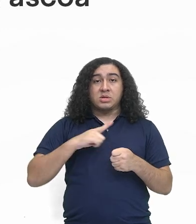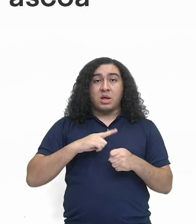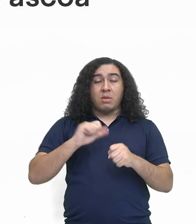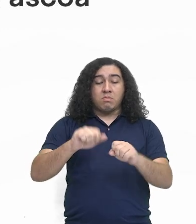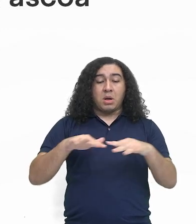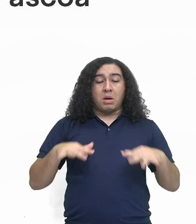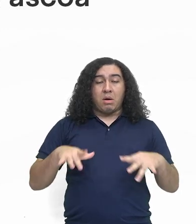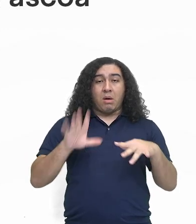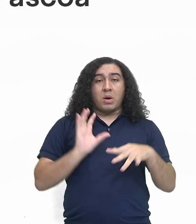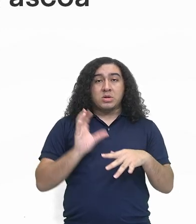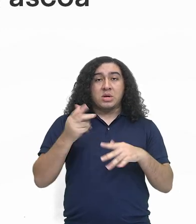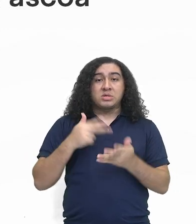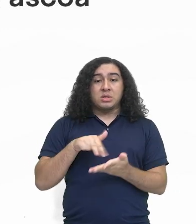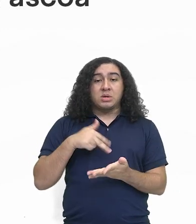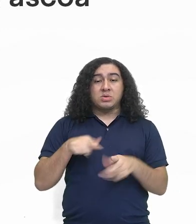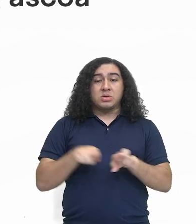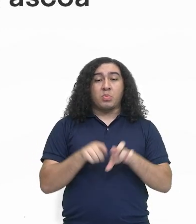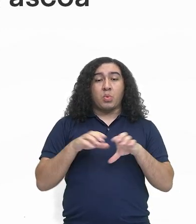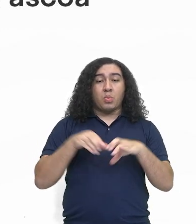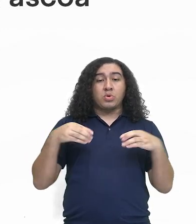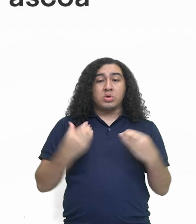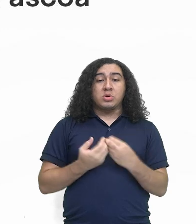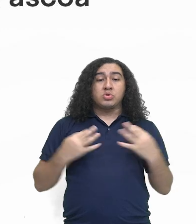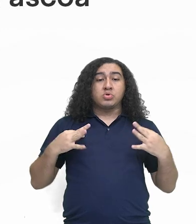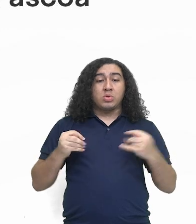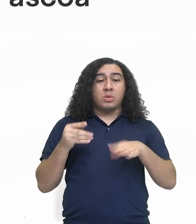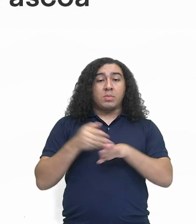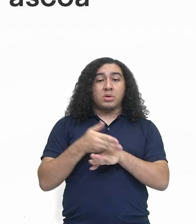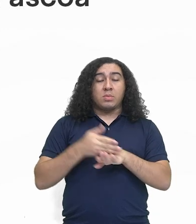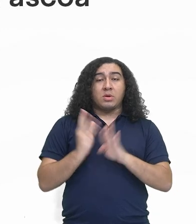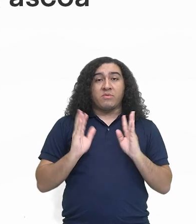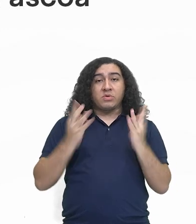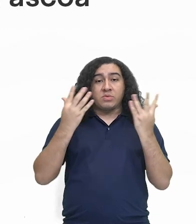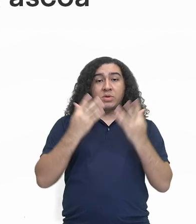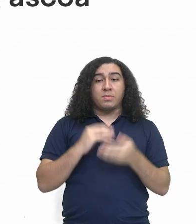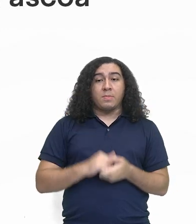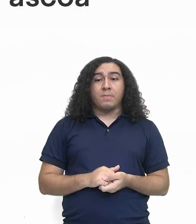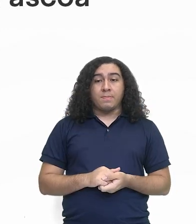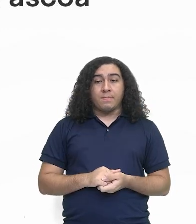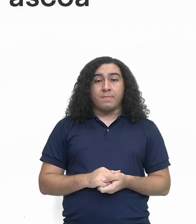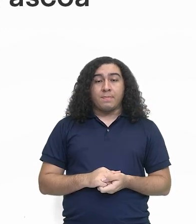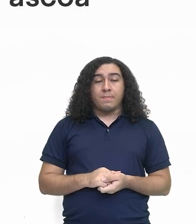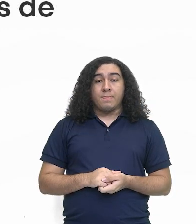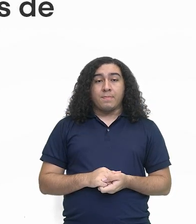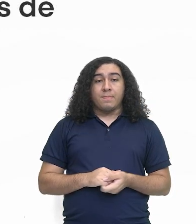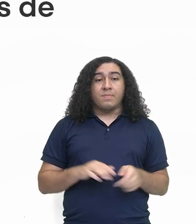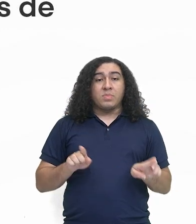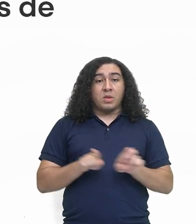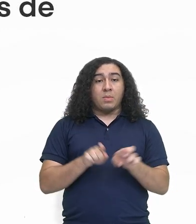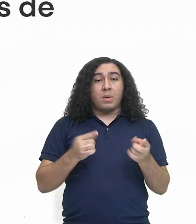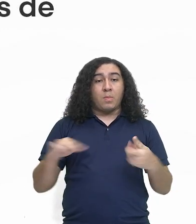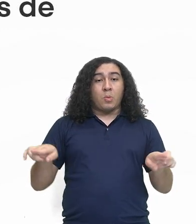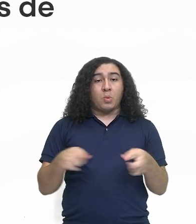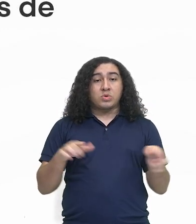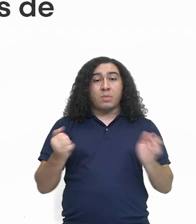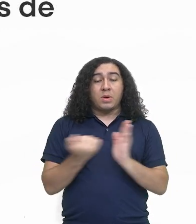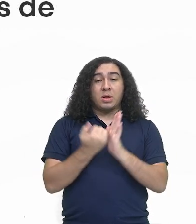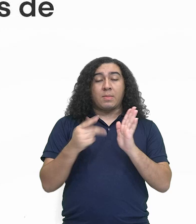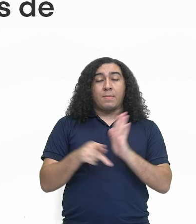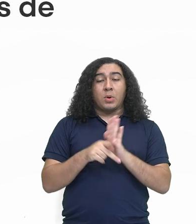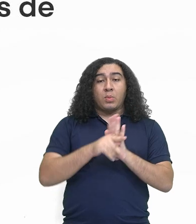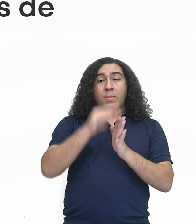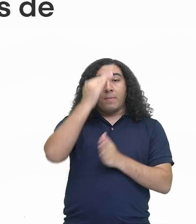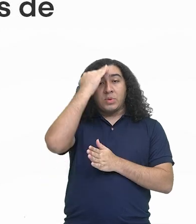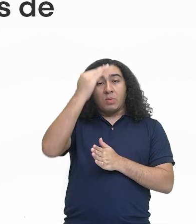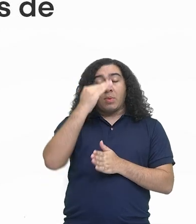com comunidades inteiras participando dessas festividades. E a música, ela é marcada por ritmos